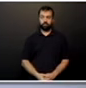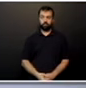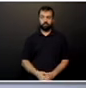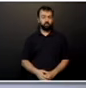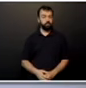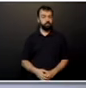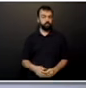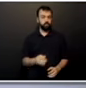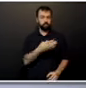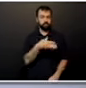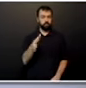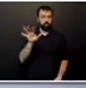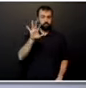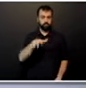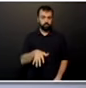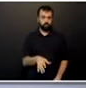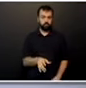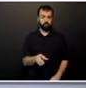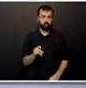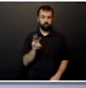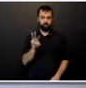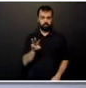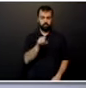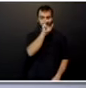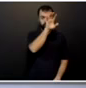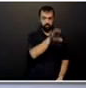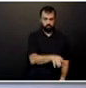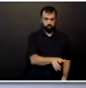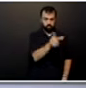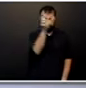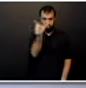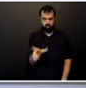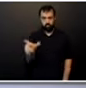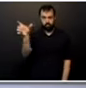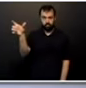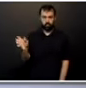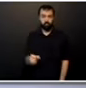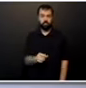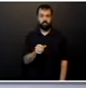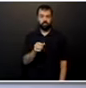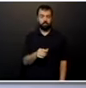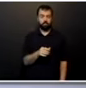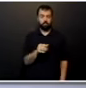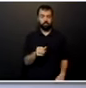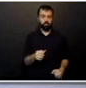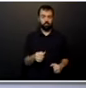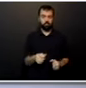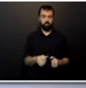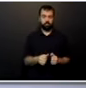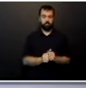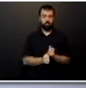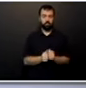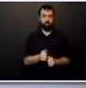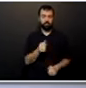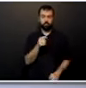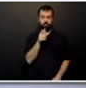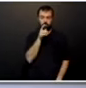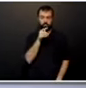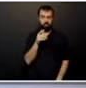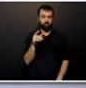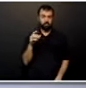e nessa tabela a três grandezas quantidade de arroz quantidade de água e quantidade de